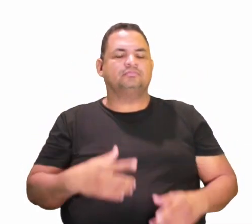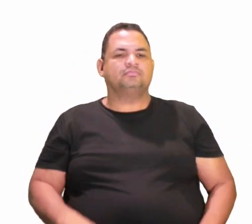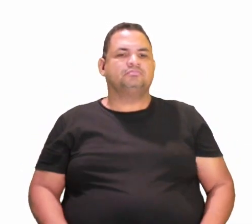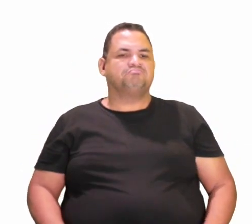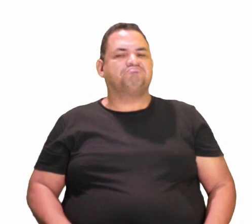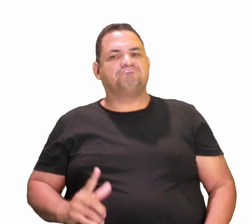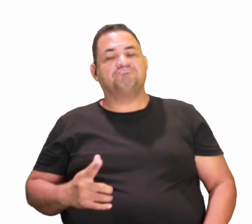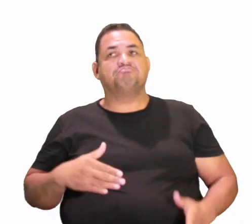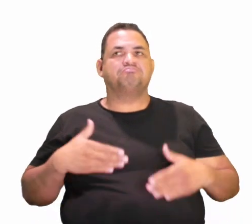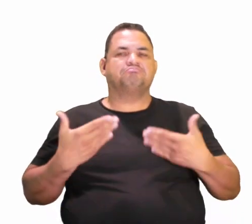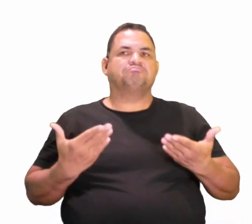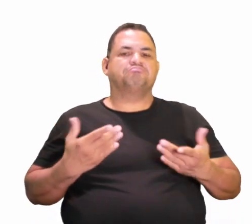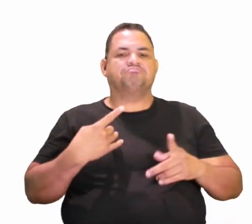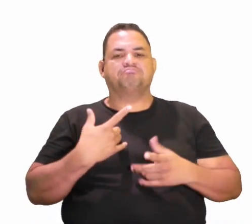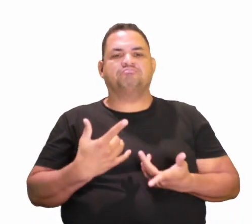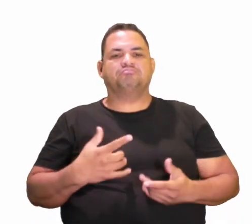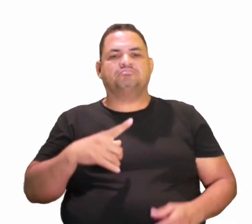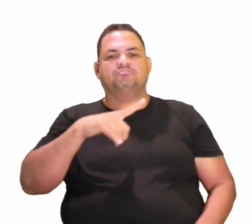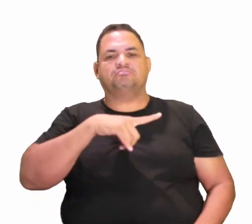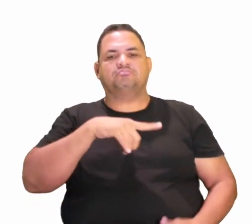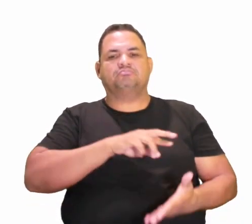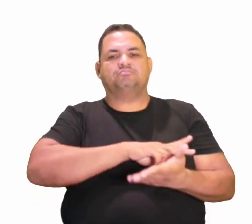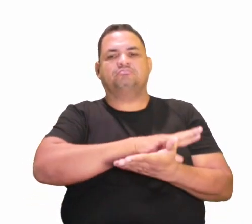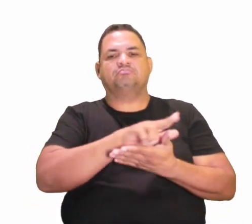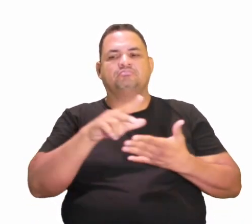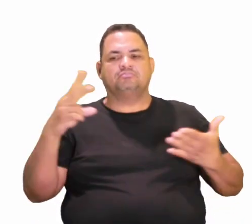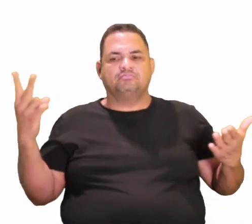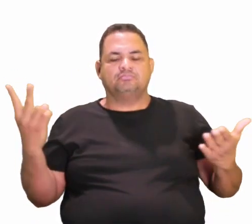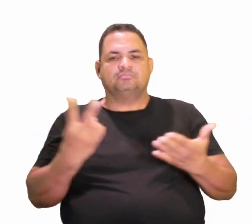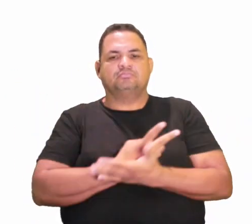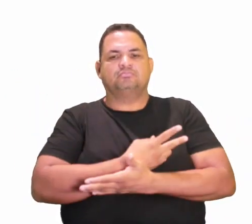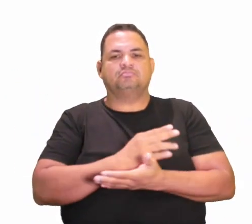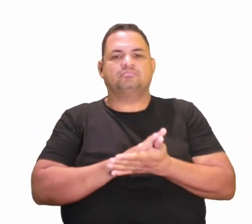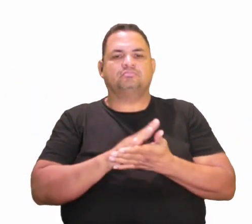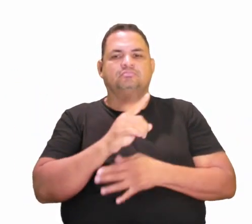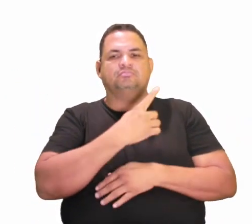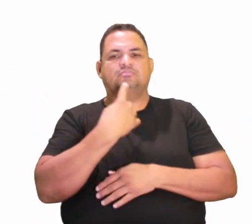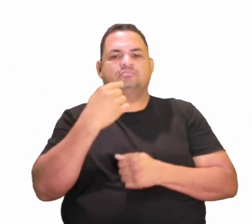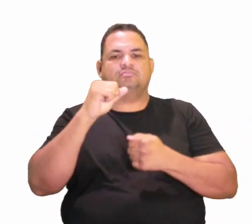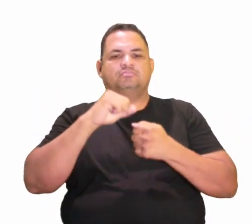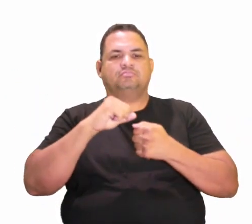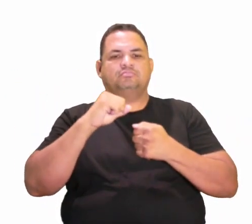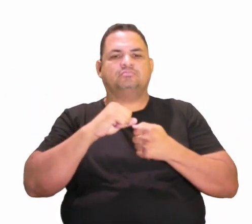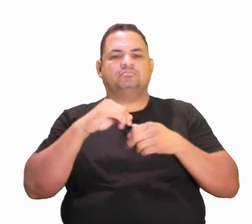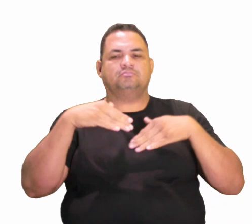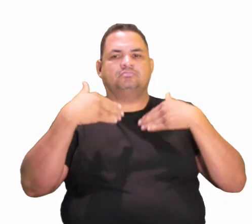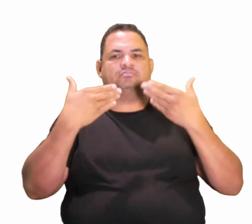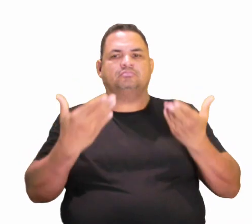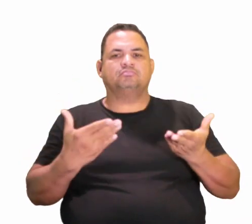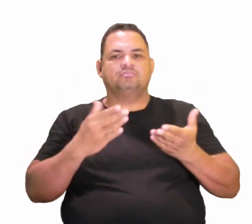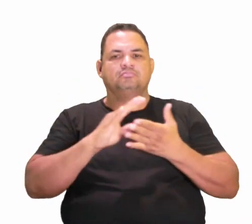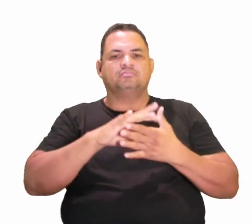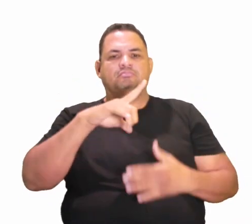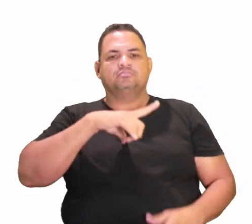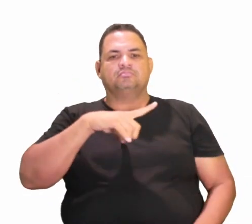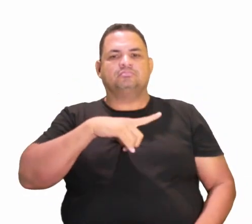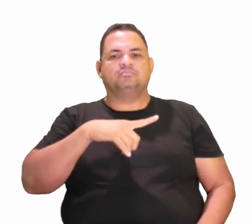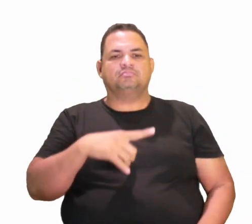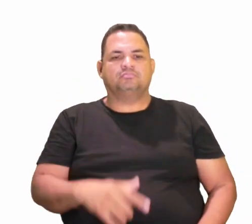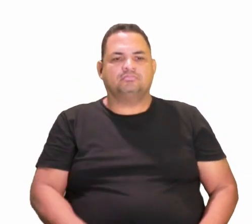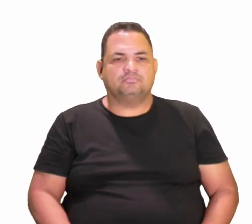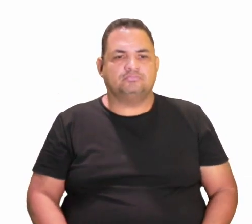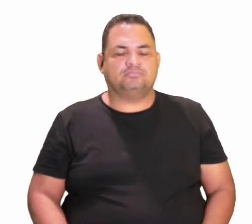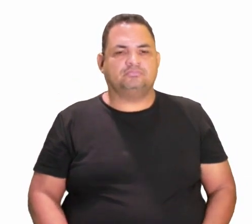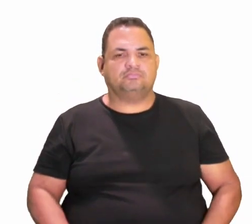não são, e aí? Temos várias situações que a gente faz quando temos essa questão